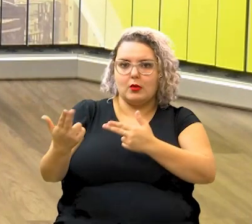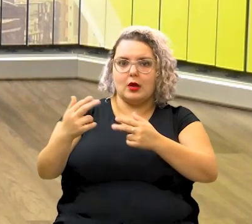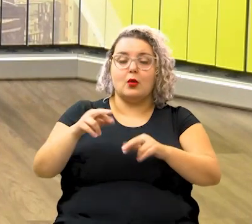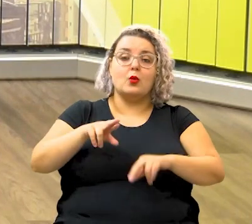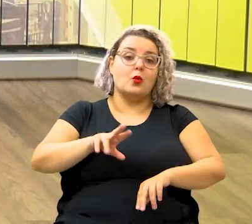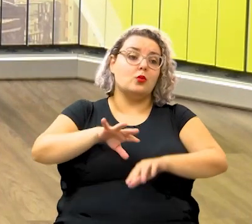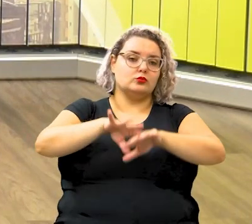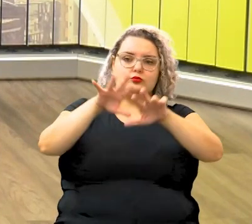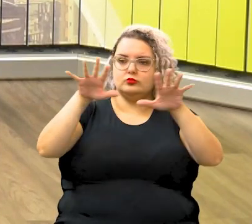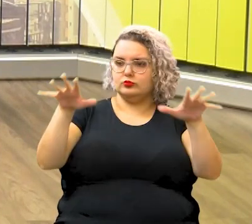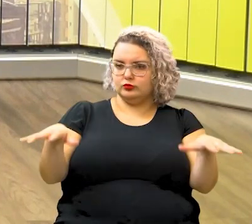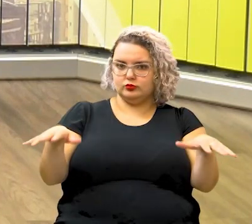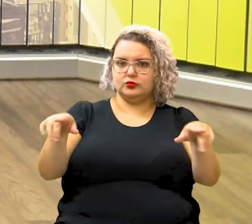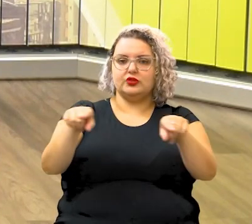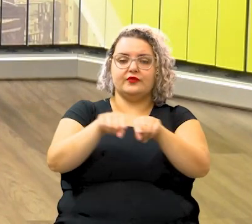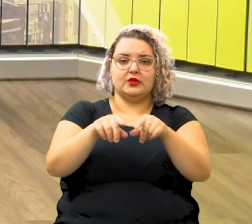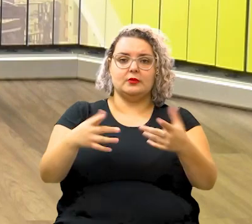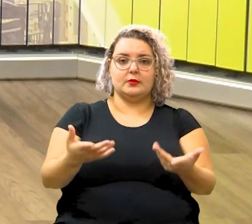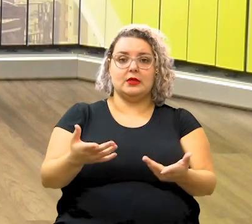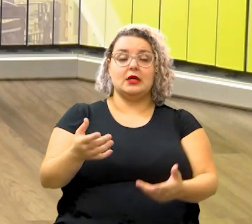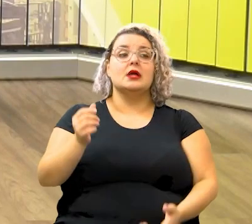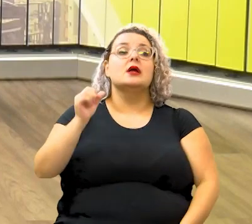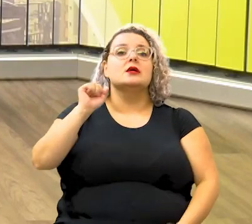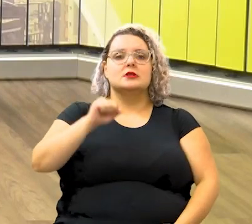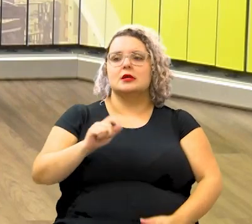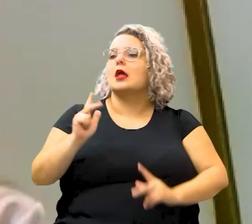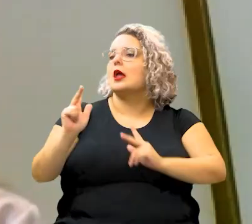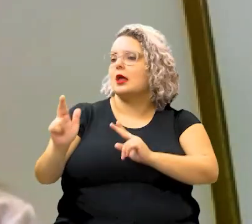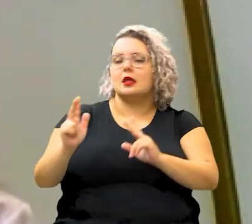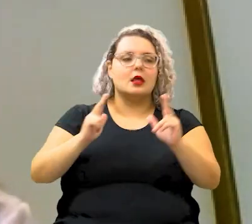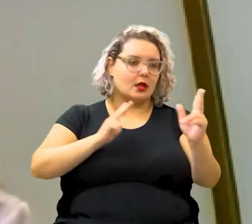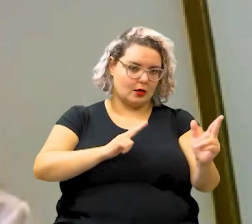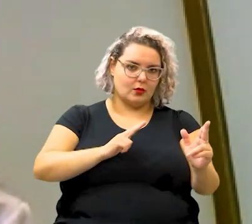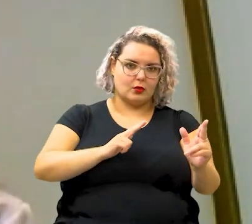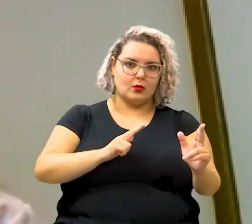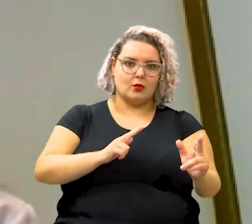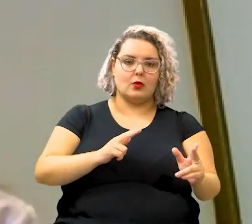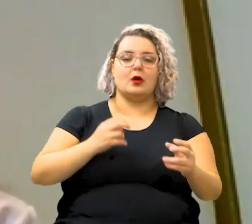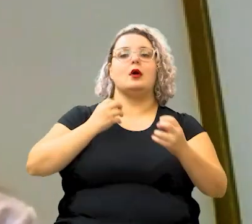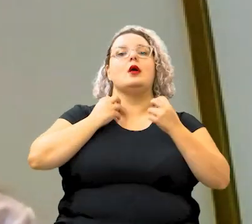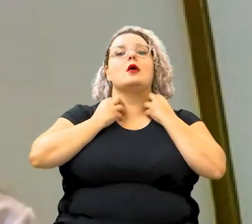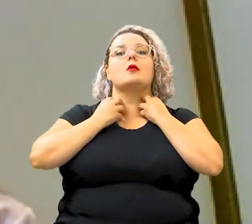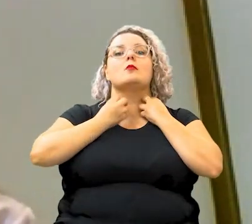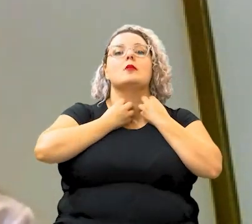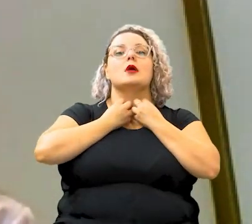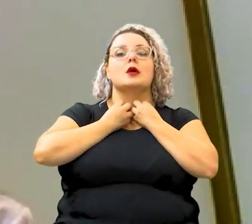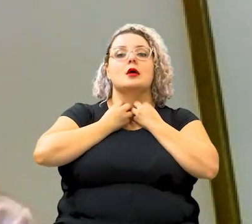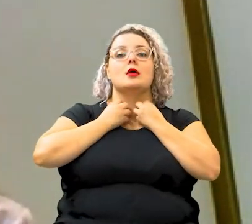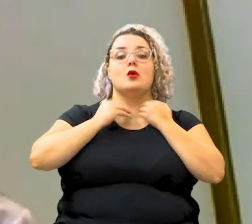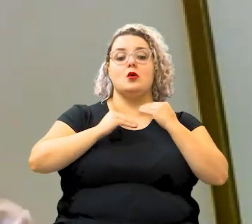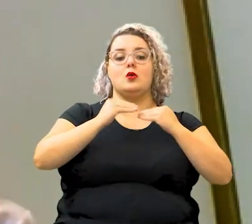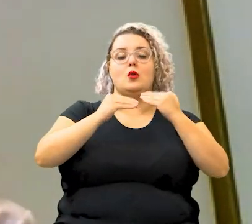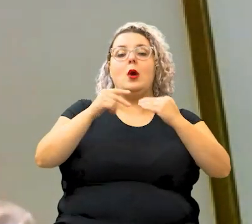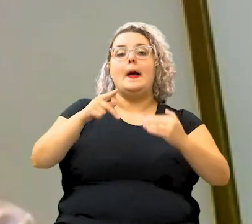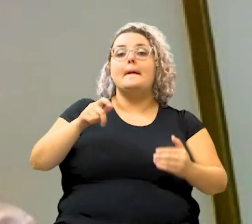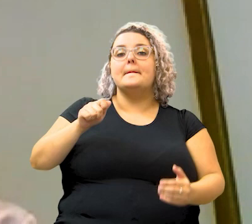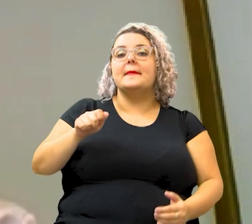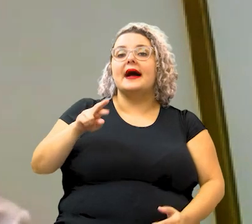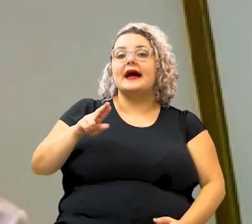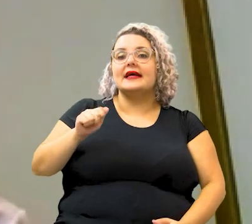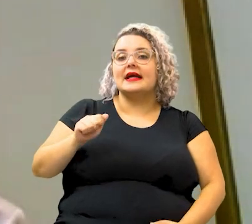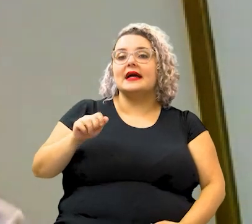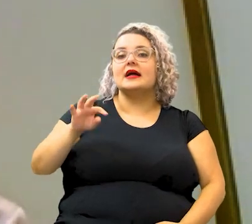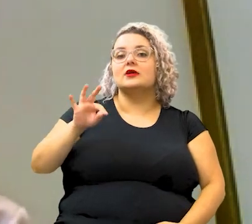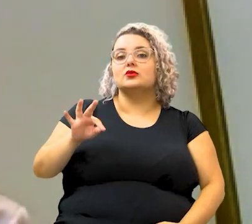Elas têm funções diferentes? Sim, elas têm a mesma função. A função da paratireoide é produzir o paratormônio,